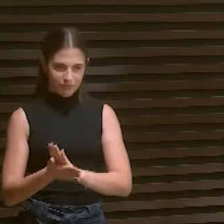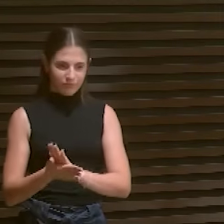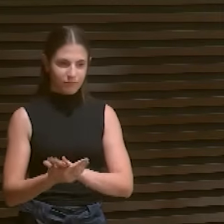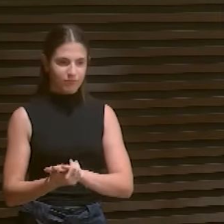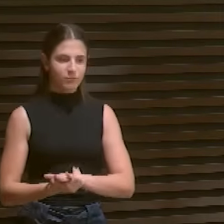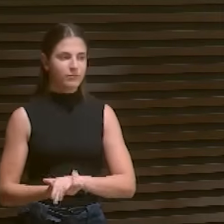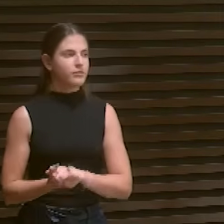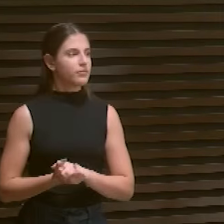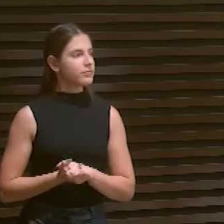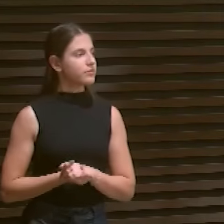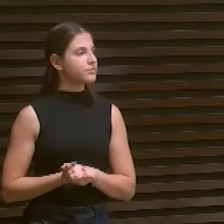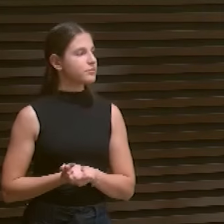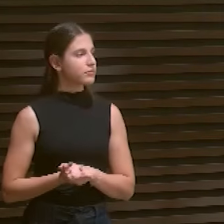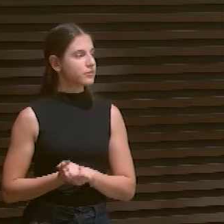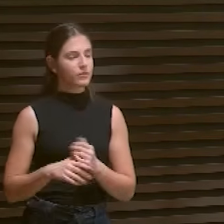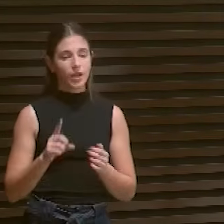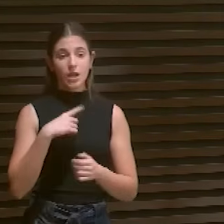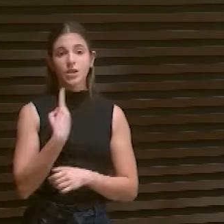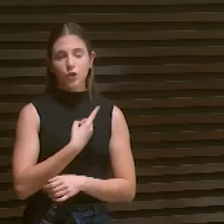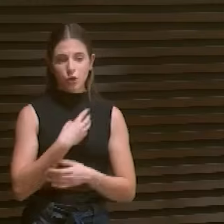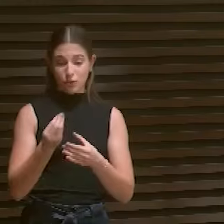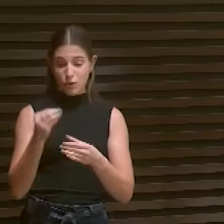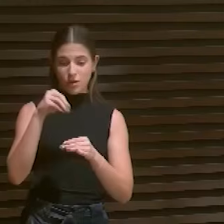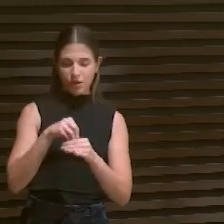E nós depositamos tempo,